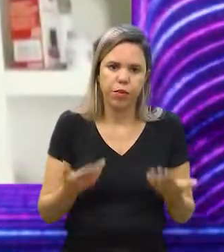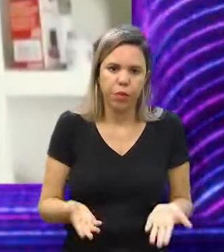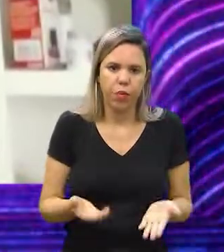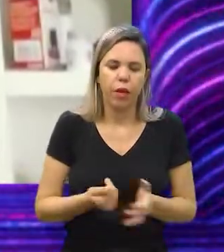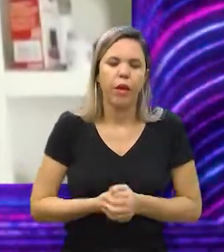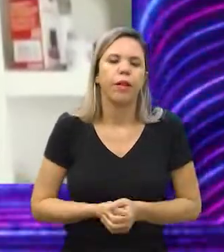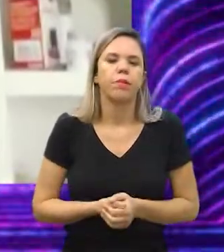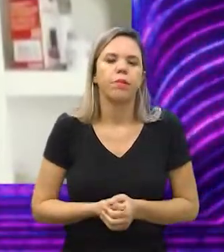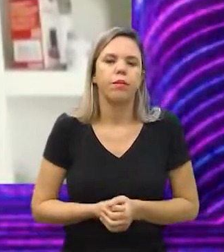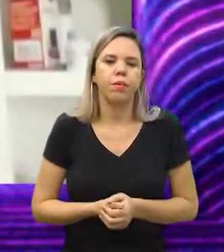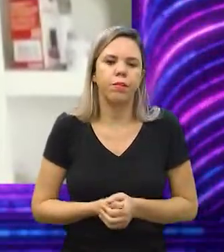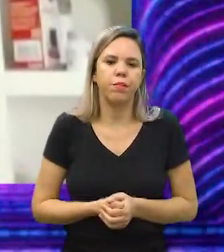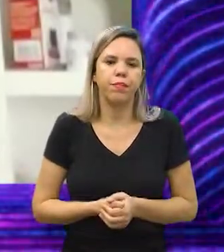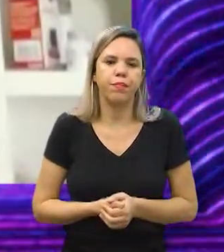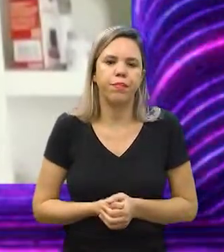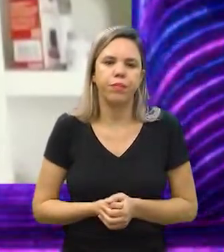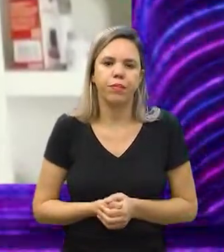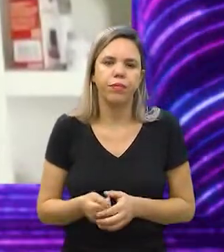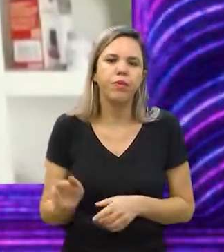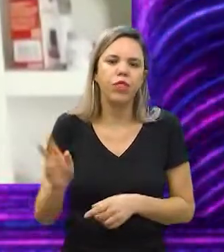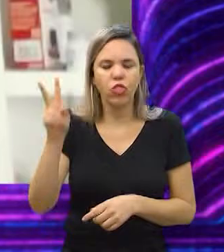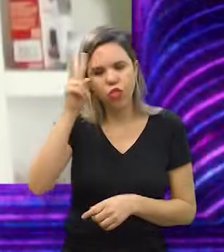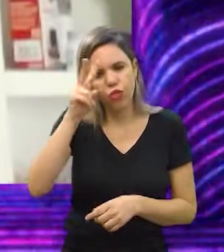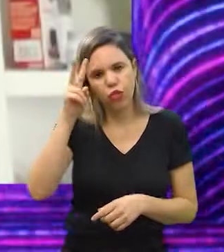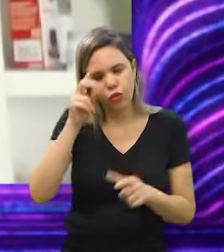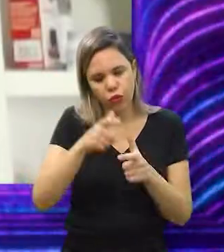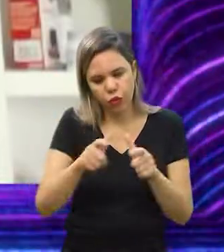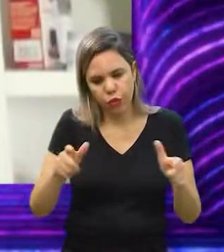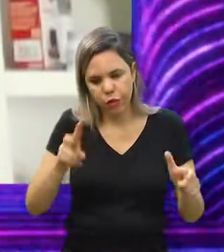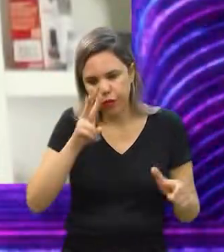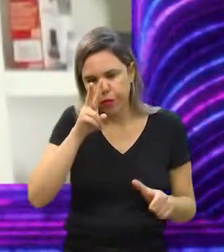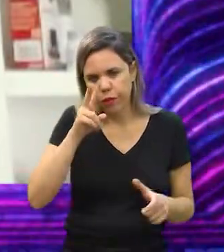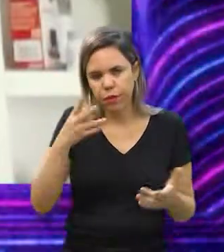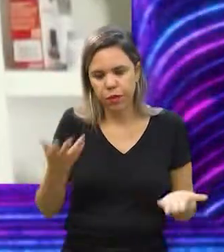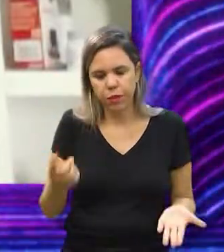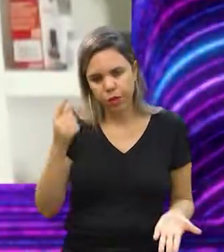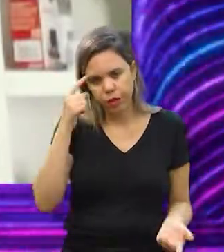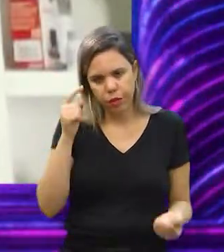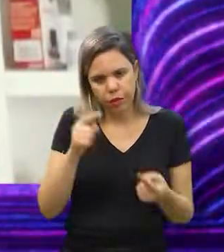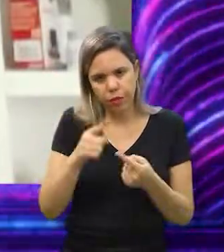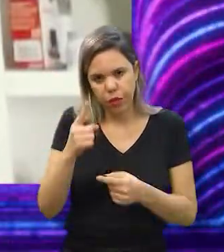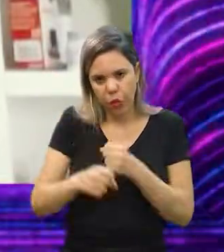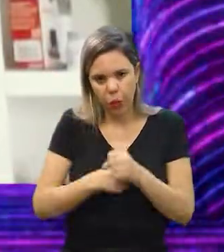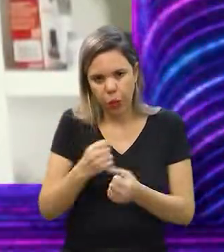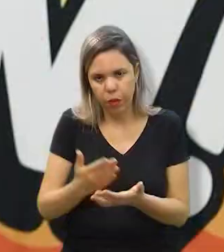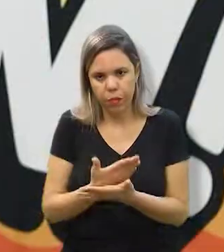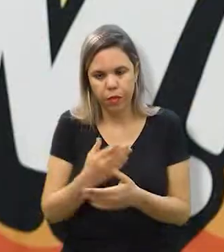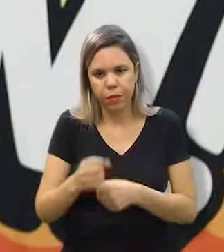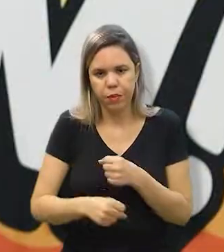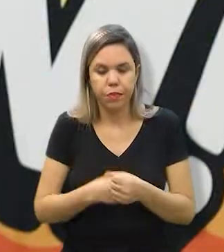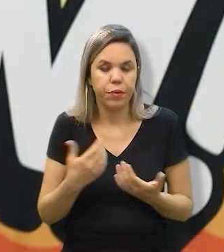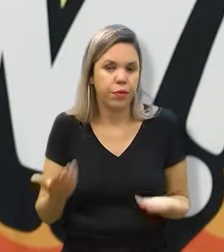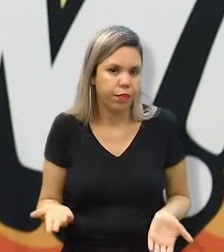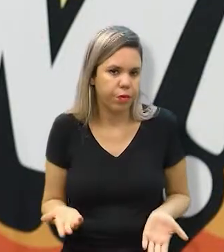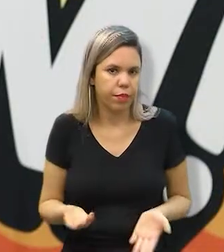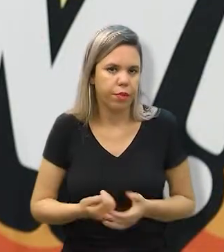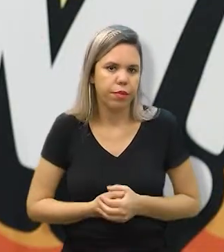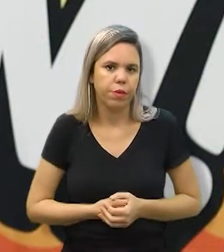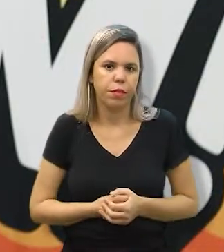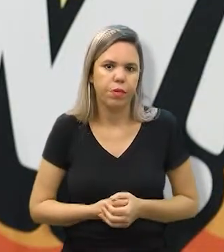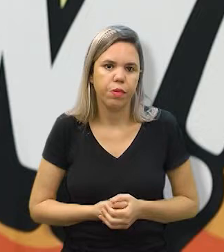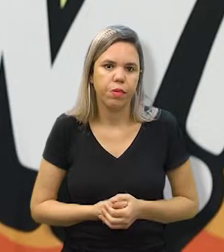essa trama ficar mais densa, né? Então a ideia é um por ano. E aí? A